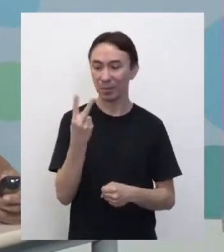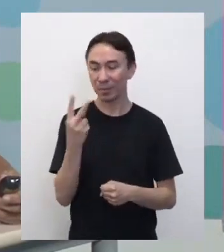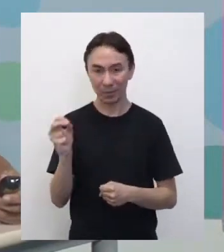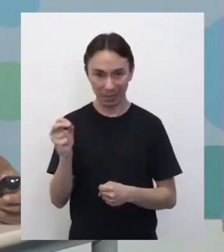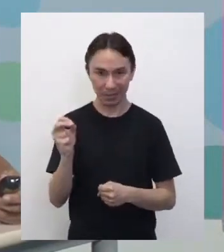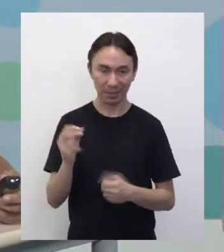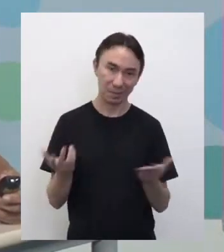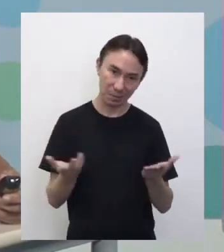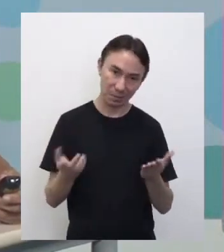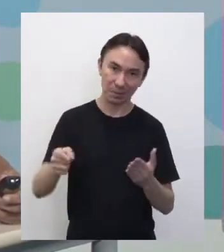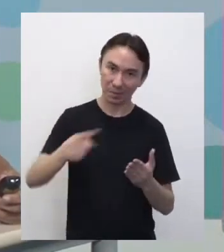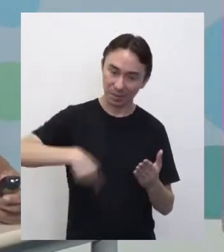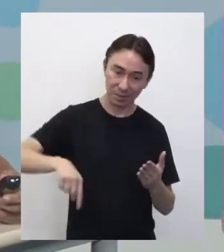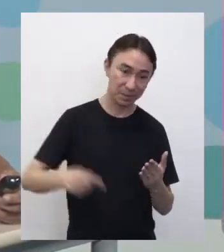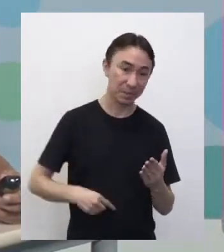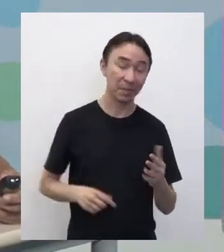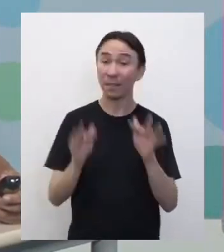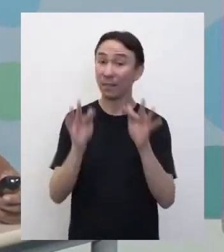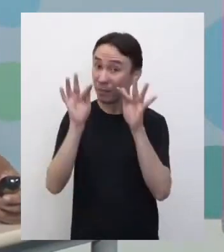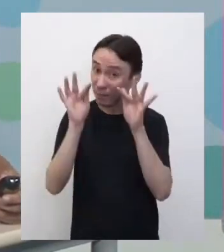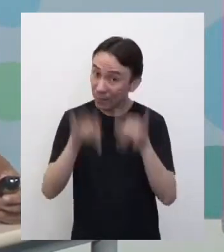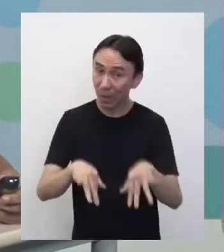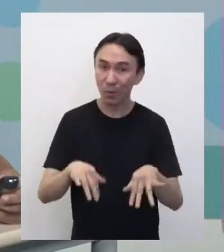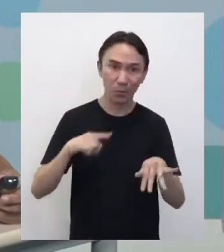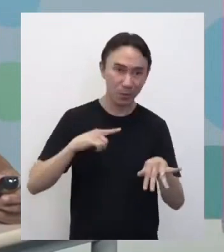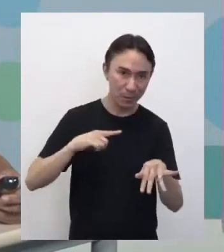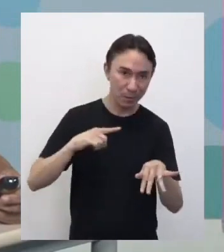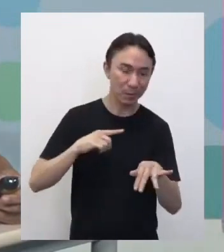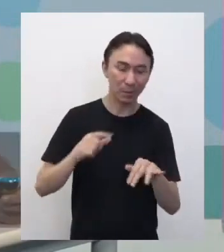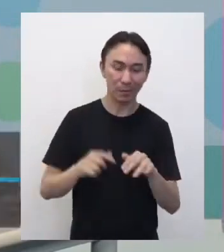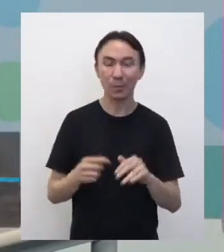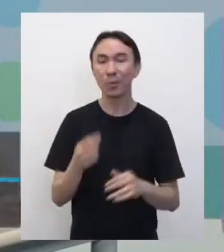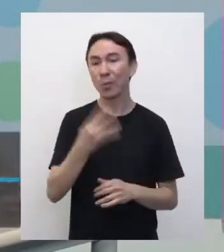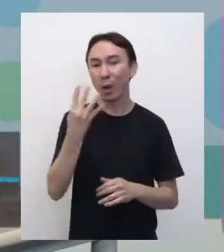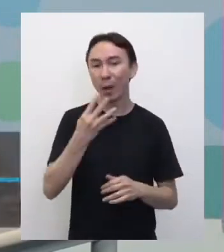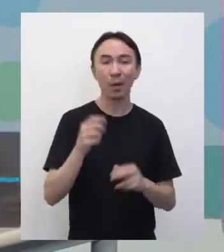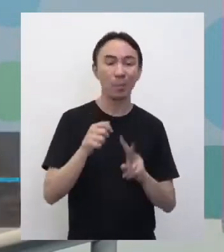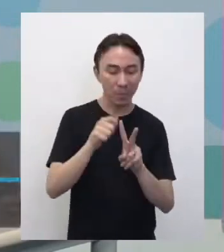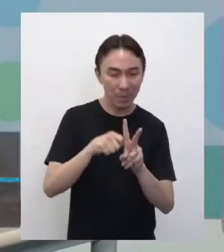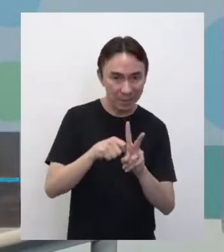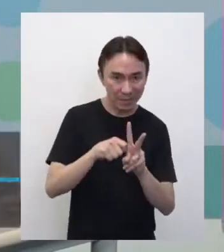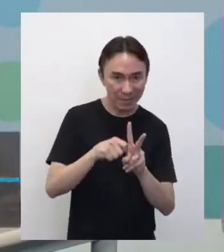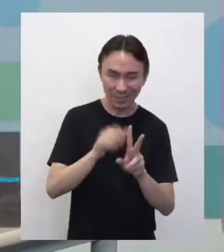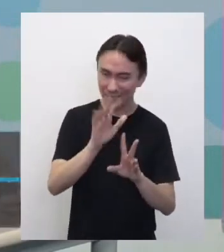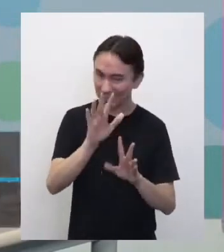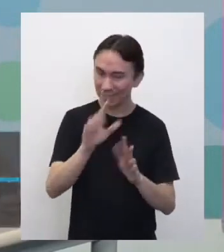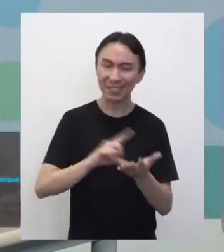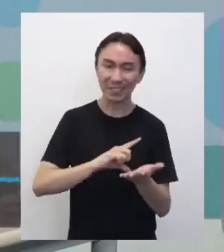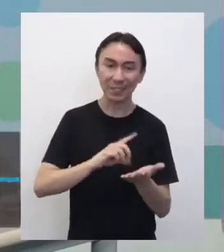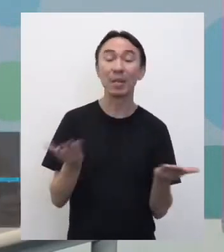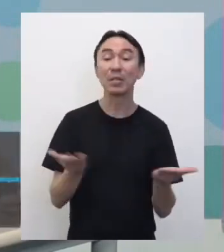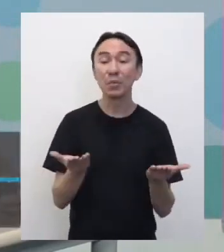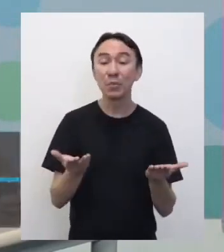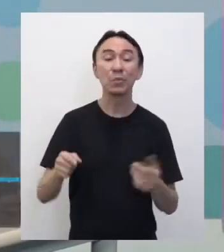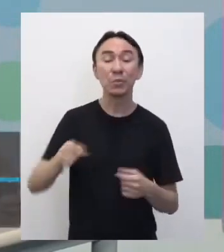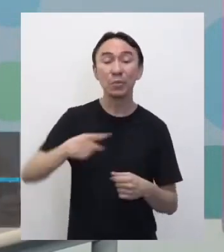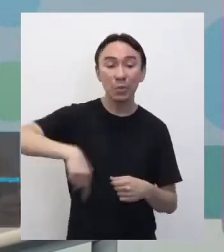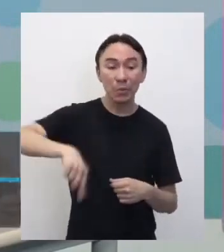letivo no Centro de Mídias com as habilidades do quarto bimestre. Hoje a nossa aula será sobre o